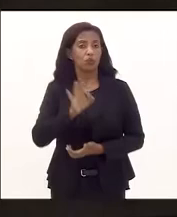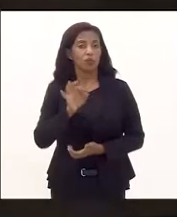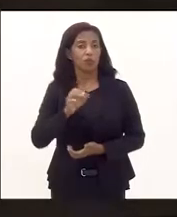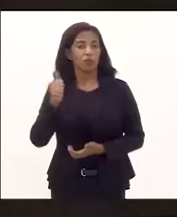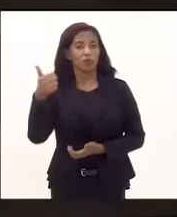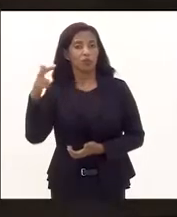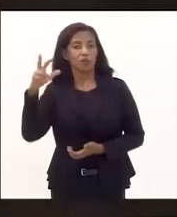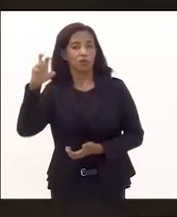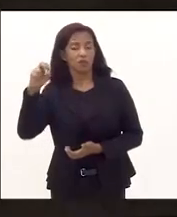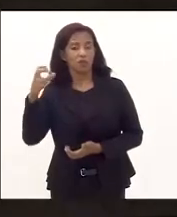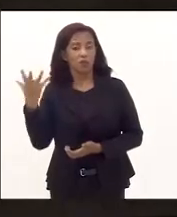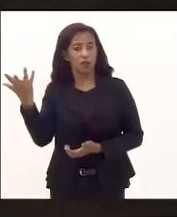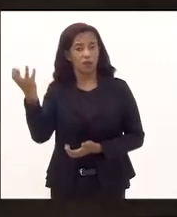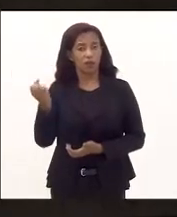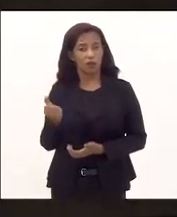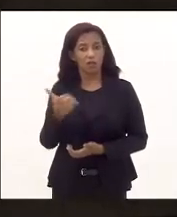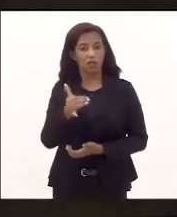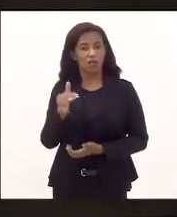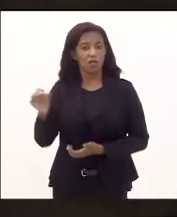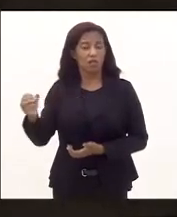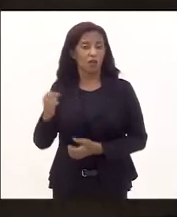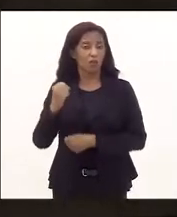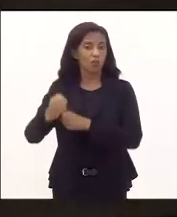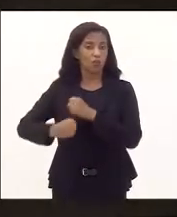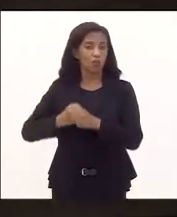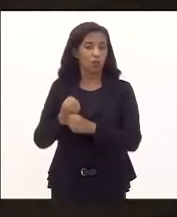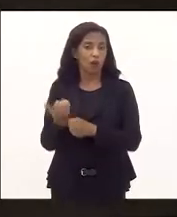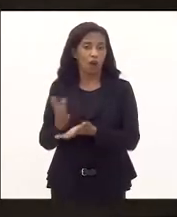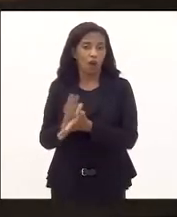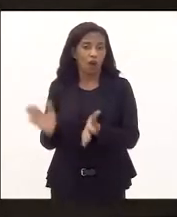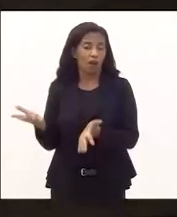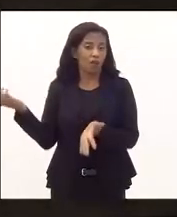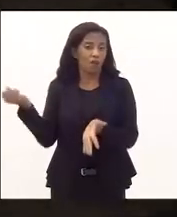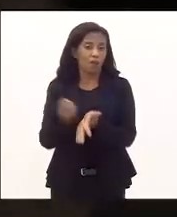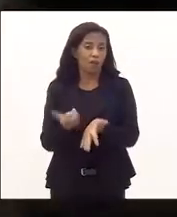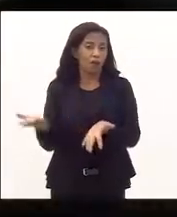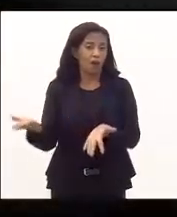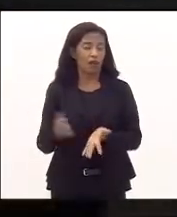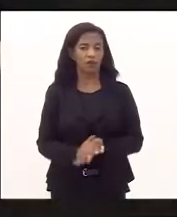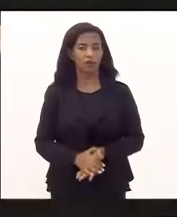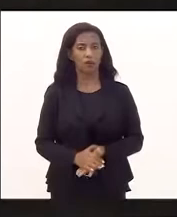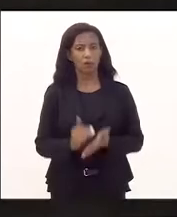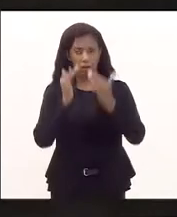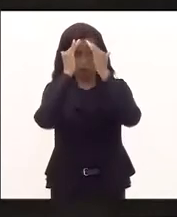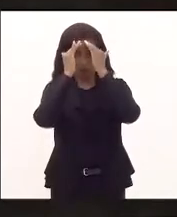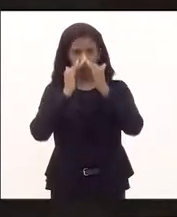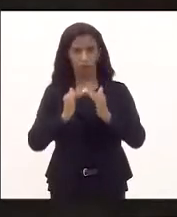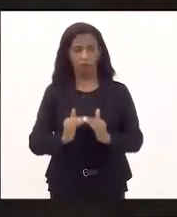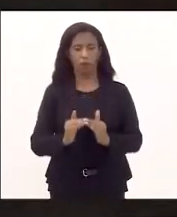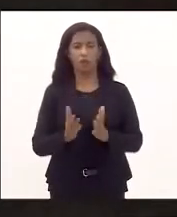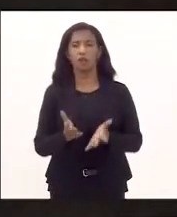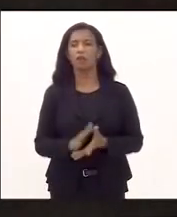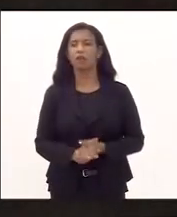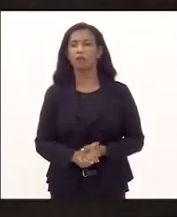150, admitindo-se 100 caminhões por ano, acabou, está aí o impacto, mas é cumprida